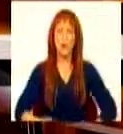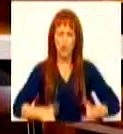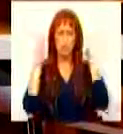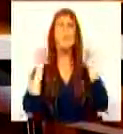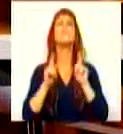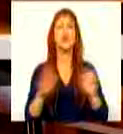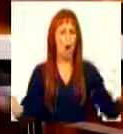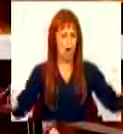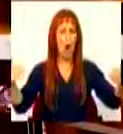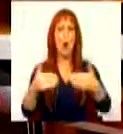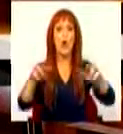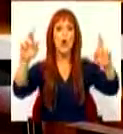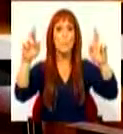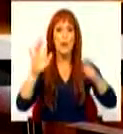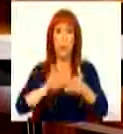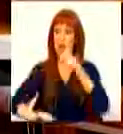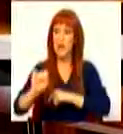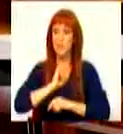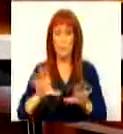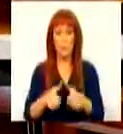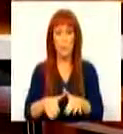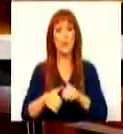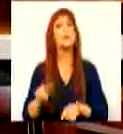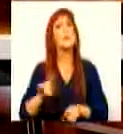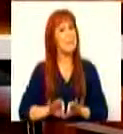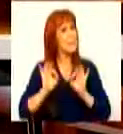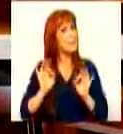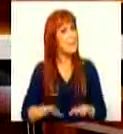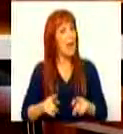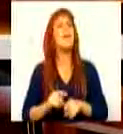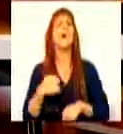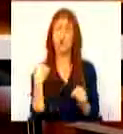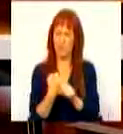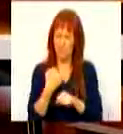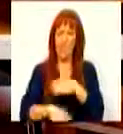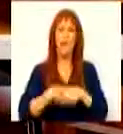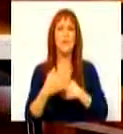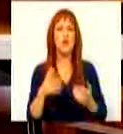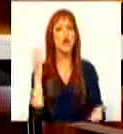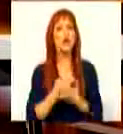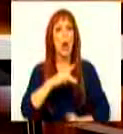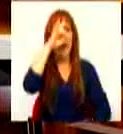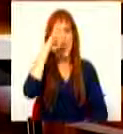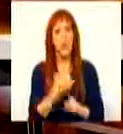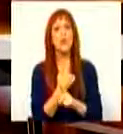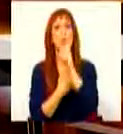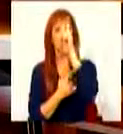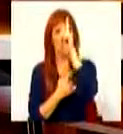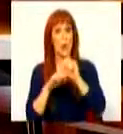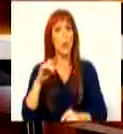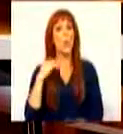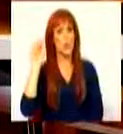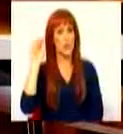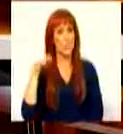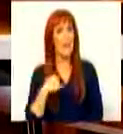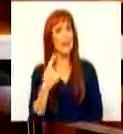para essas convergências, espero que os meus colegas do Grupo Parlamentar também estejam, vamos trabalhar. Apenas lembrar uma coisa, quando eu chamei